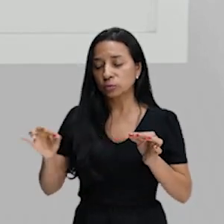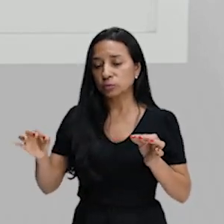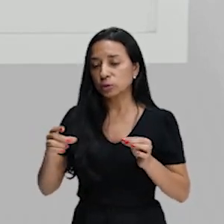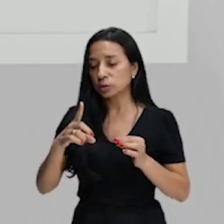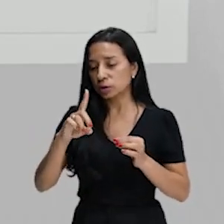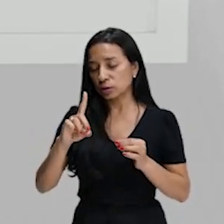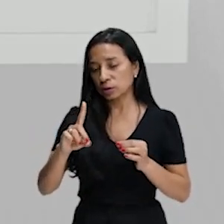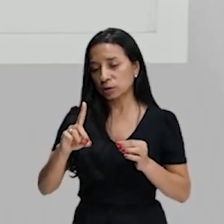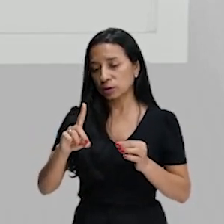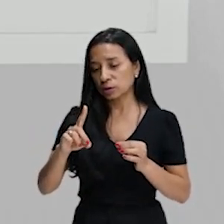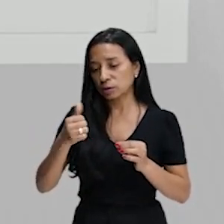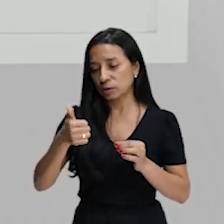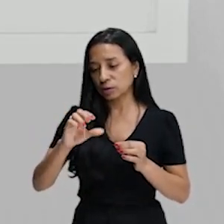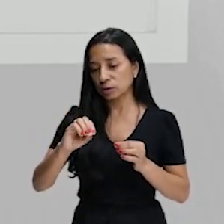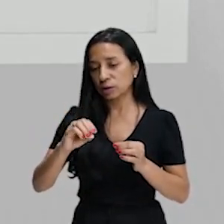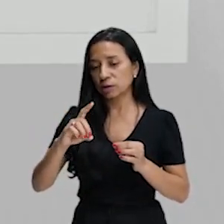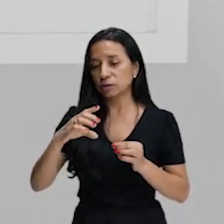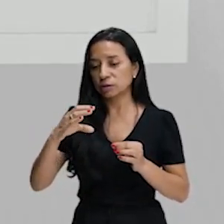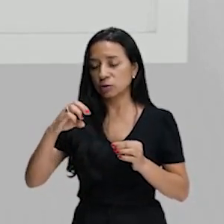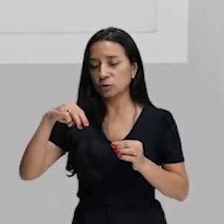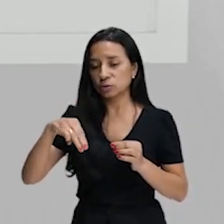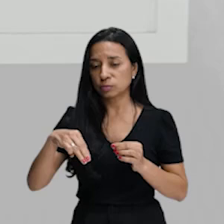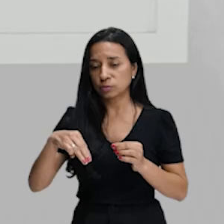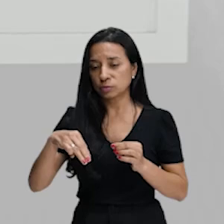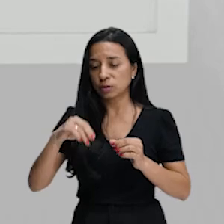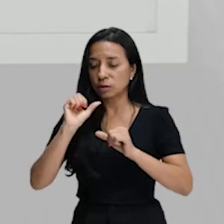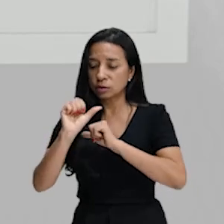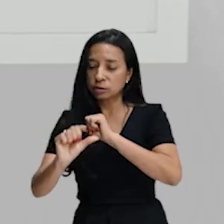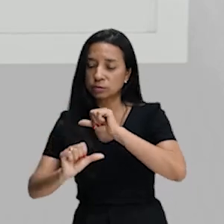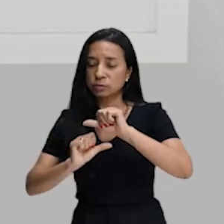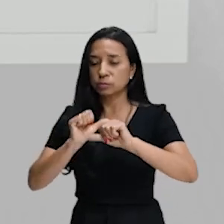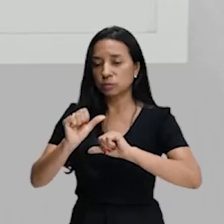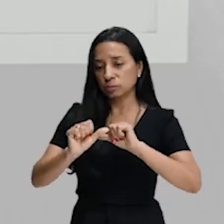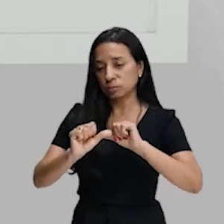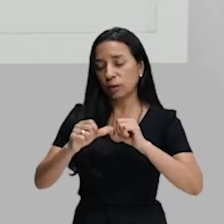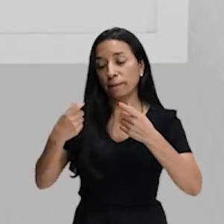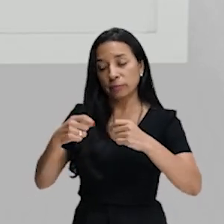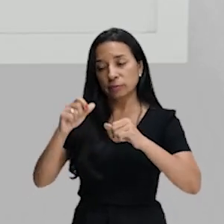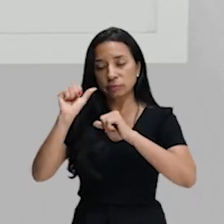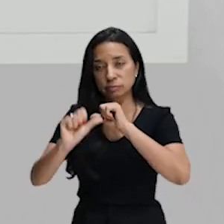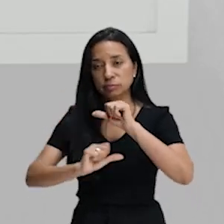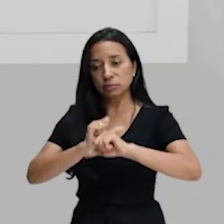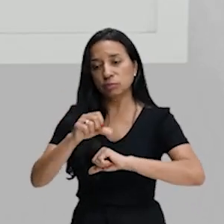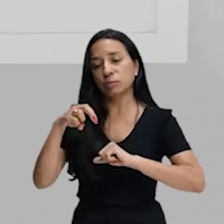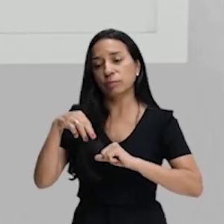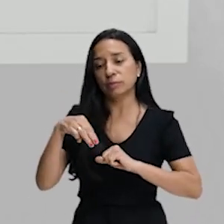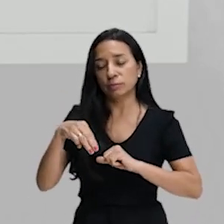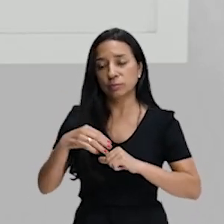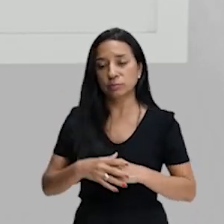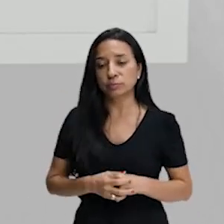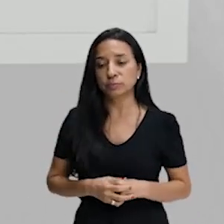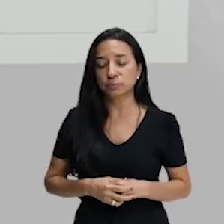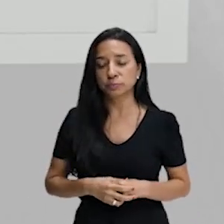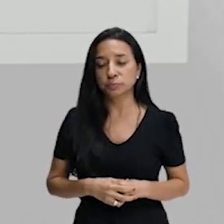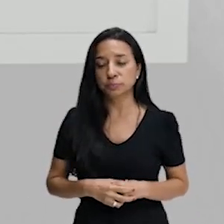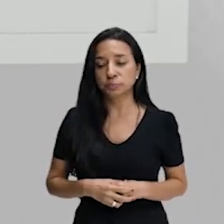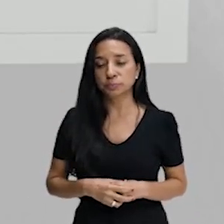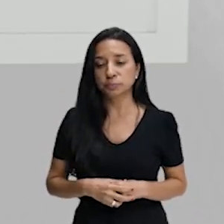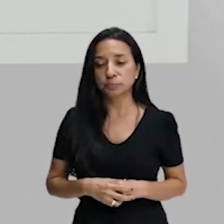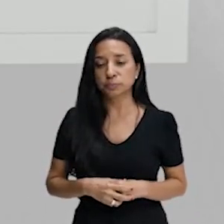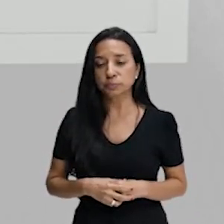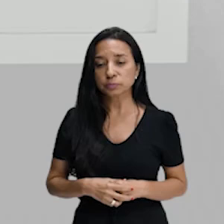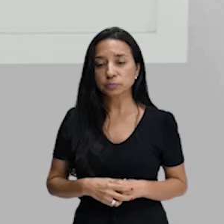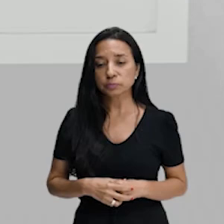Ok? Vamos ter que transformar para metros. Então, neste caso, como é 2D, 2 vezes 10 vai dar